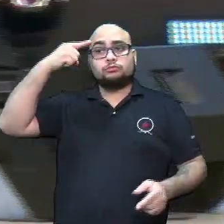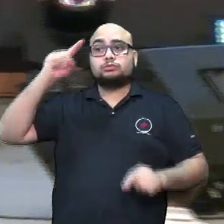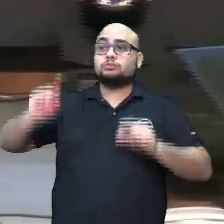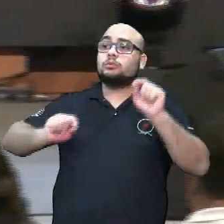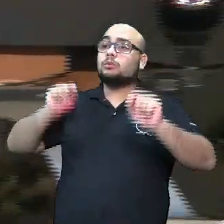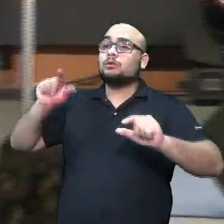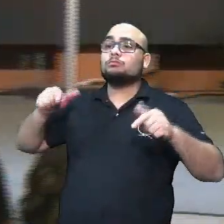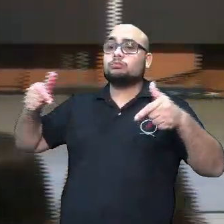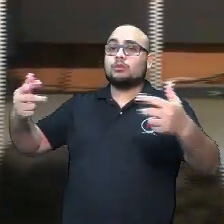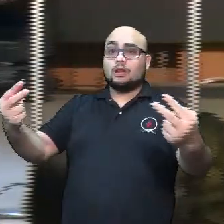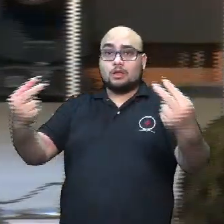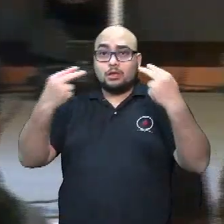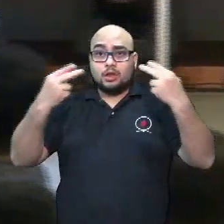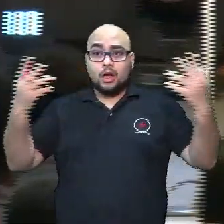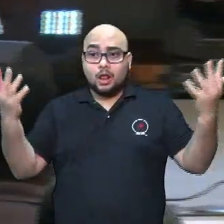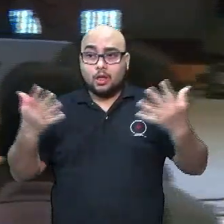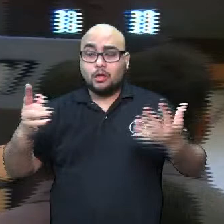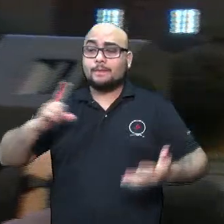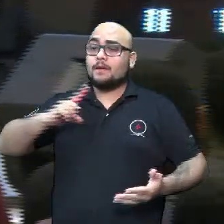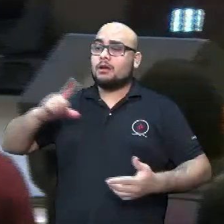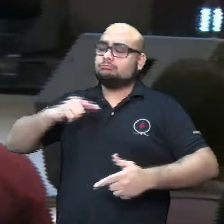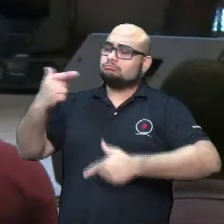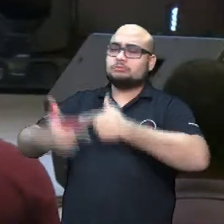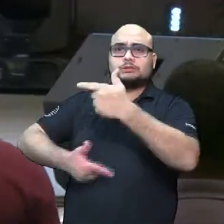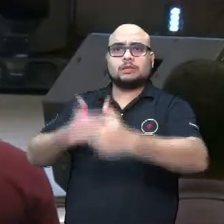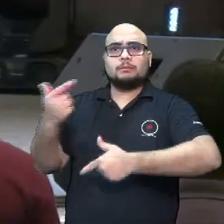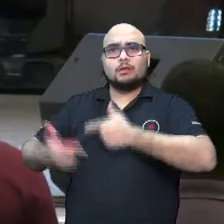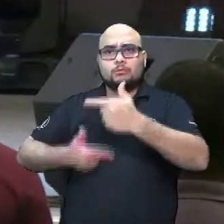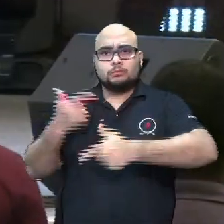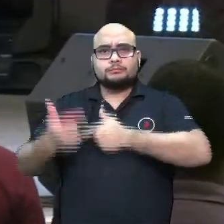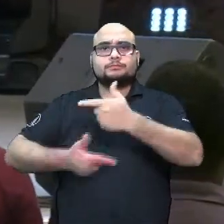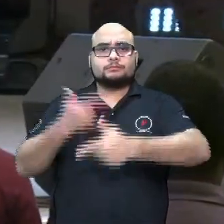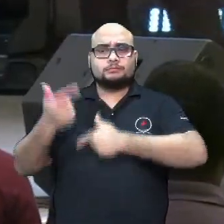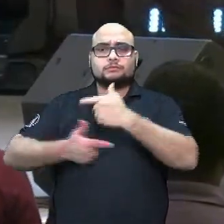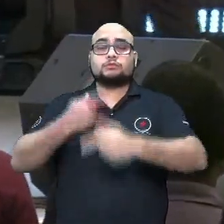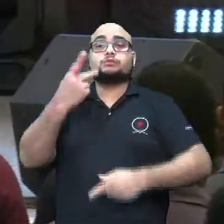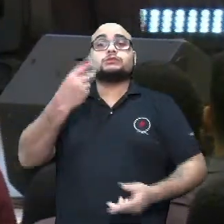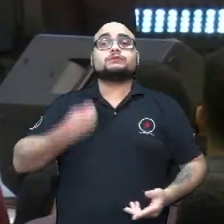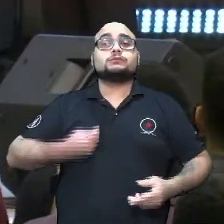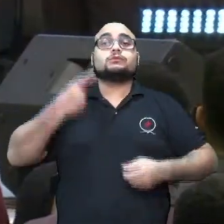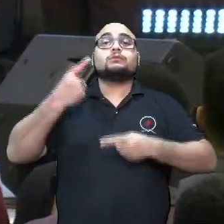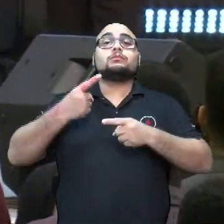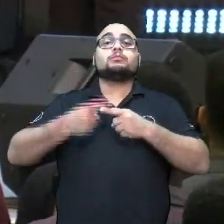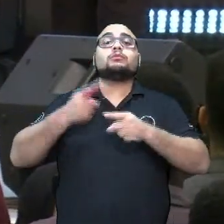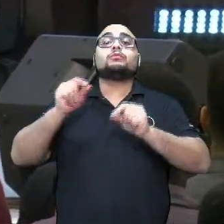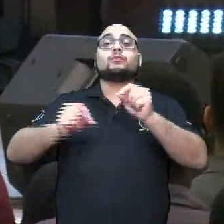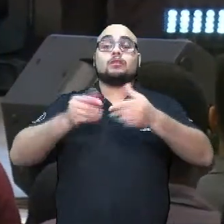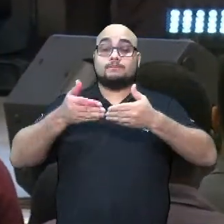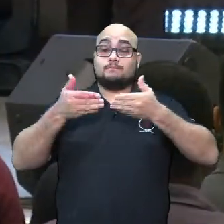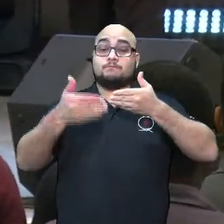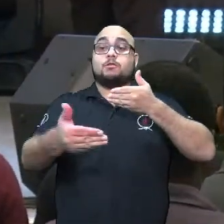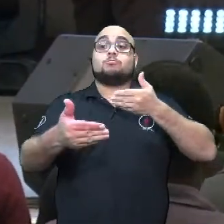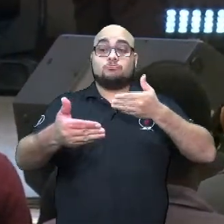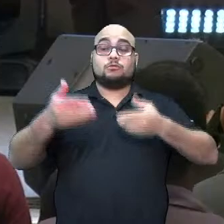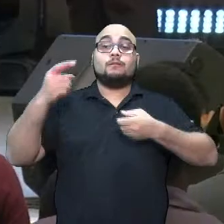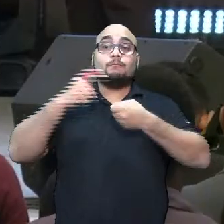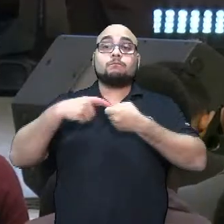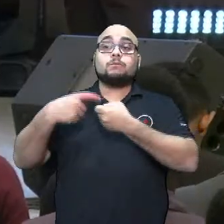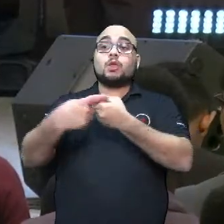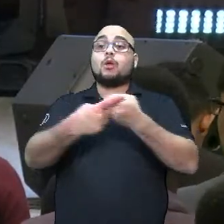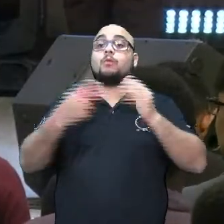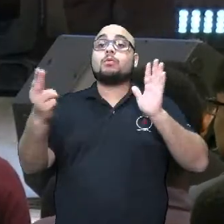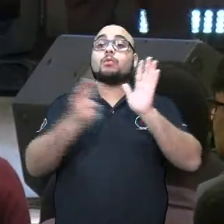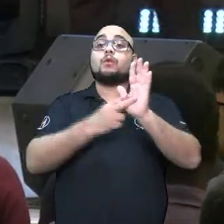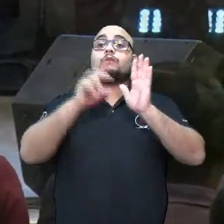Deus tem uma obra na sua vida, Alisson. E vai fazer uma mudança em você, e através de você, aquele bairro inteiro vai reconhecer que Deus é